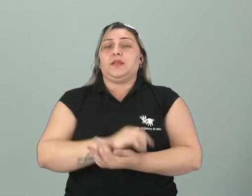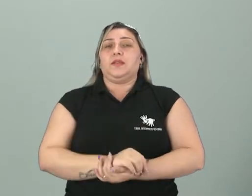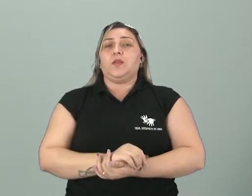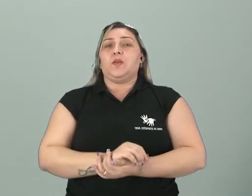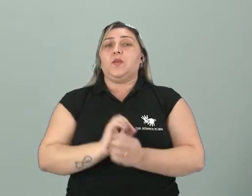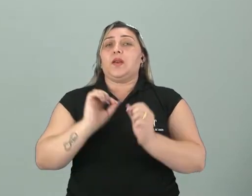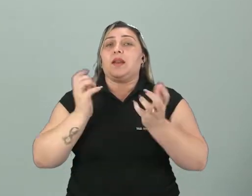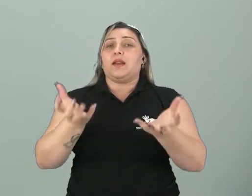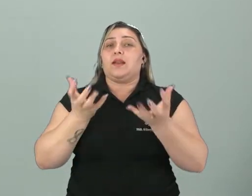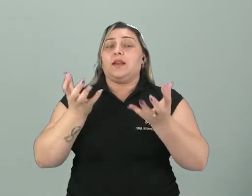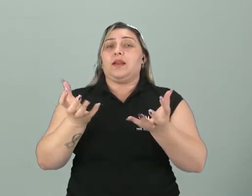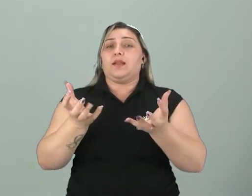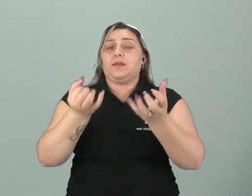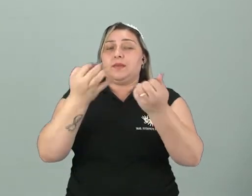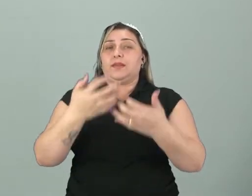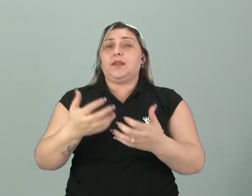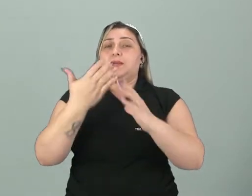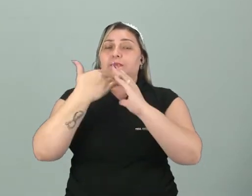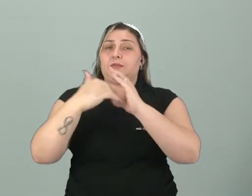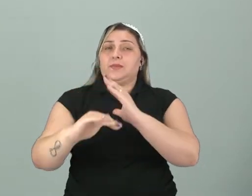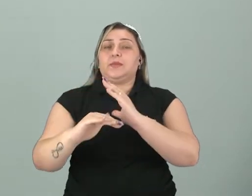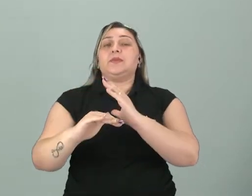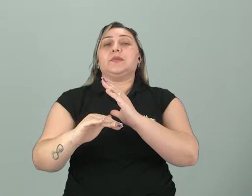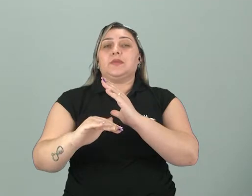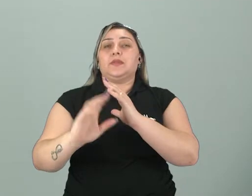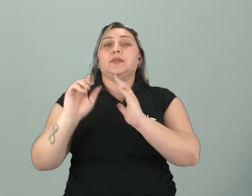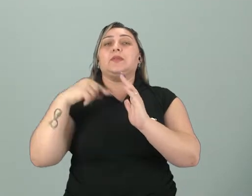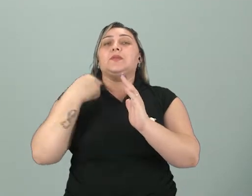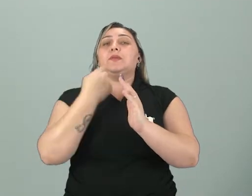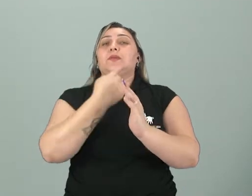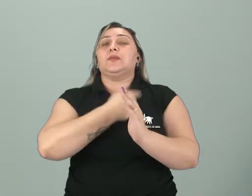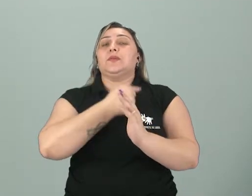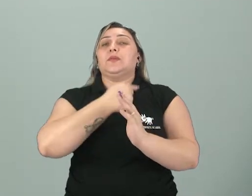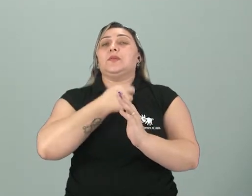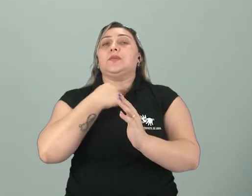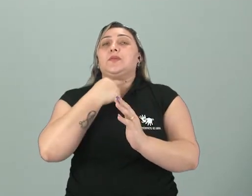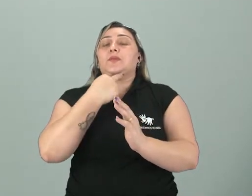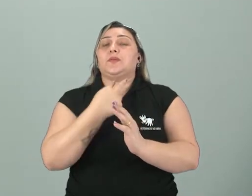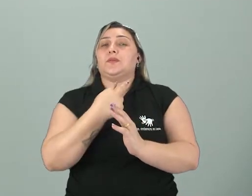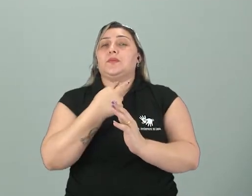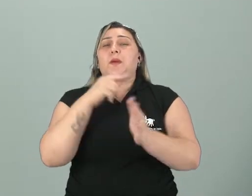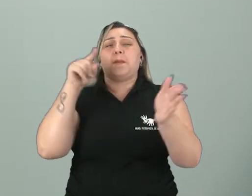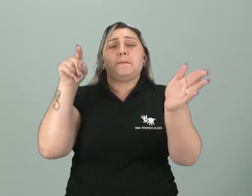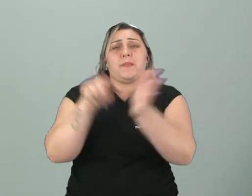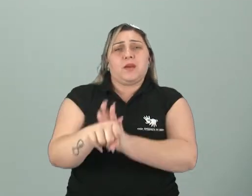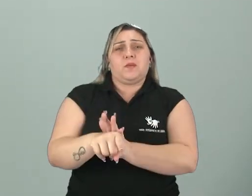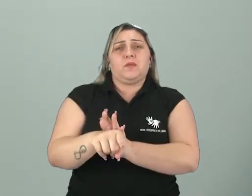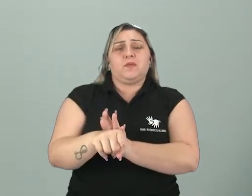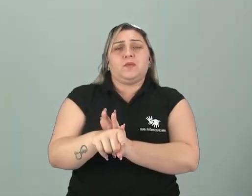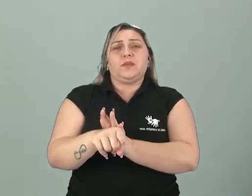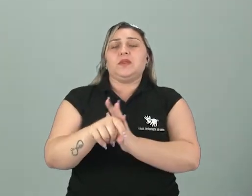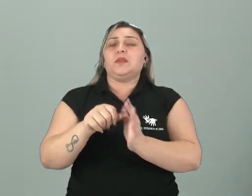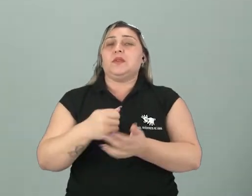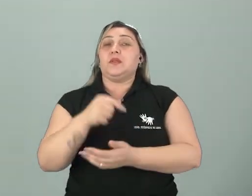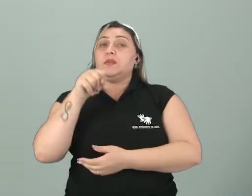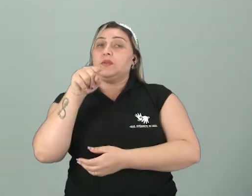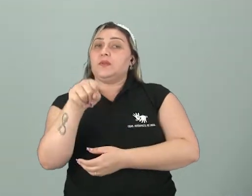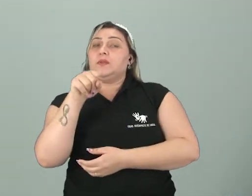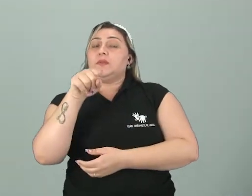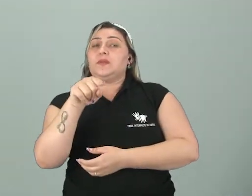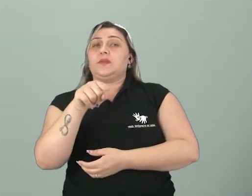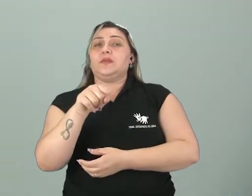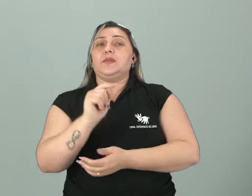o que nós queremos passar, a nossa mensagem, por meio da nossa entonação. Quando se trata de uma pergunta, quando